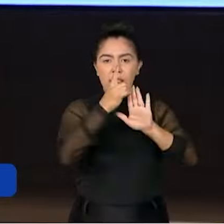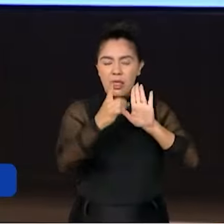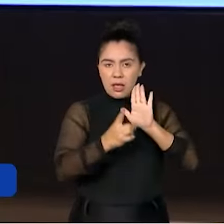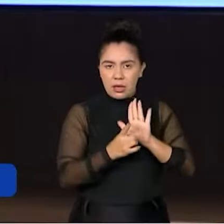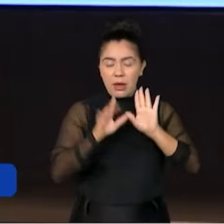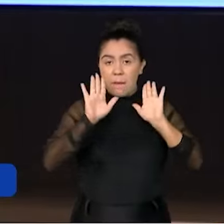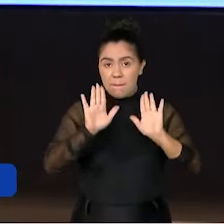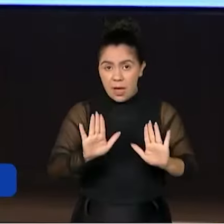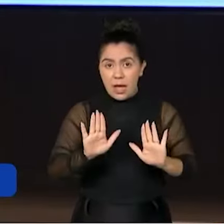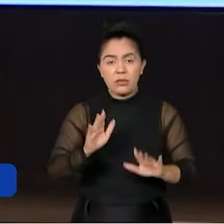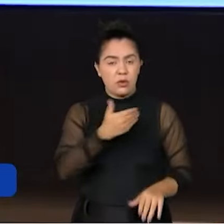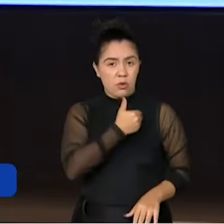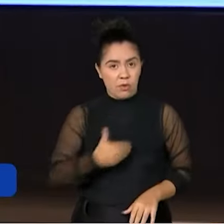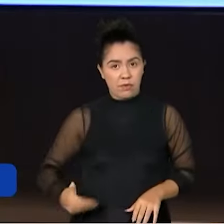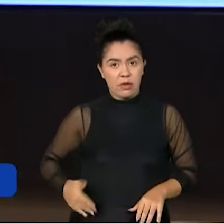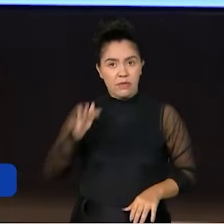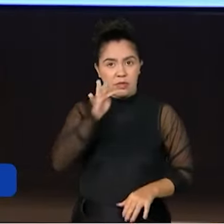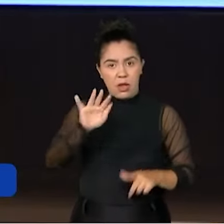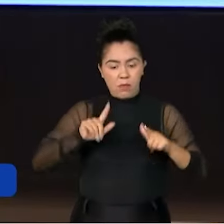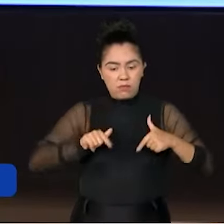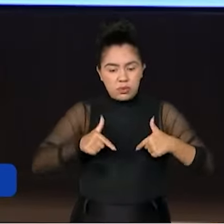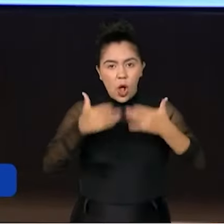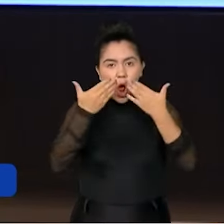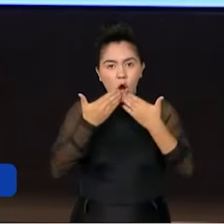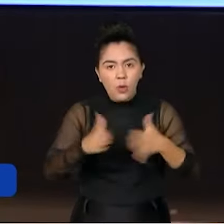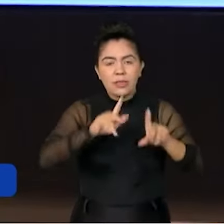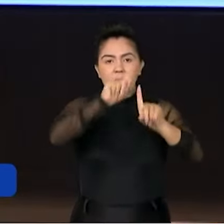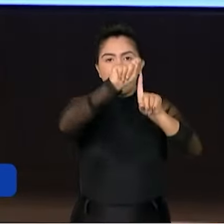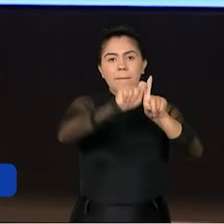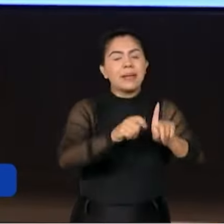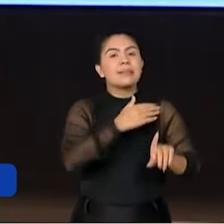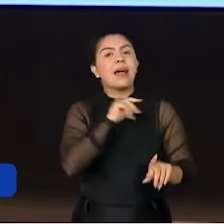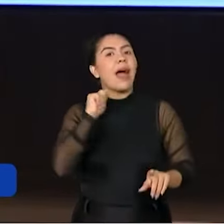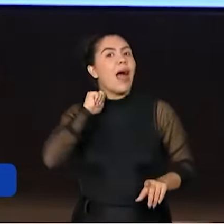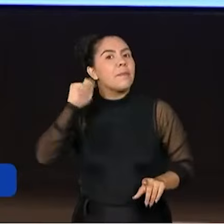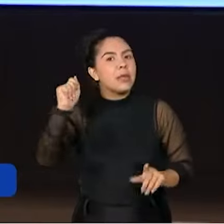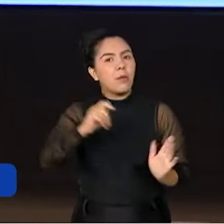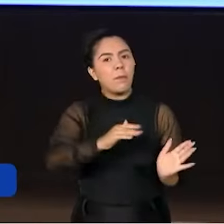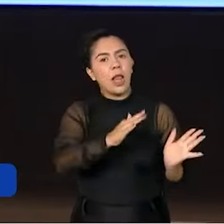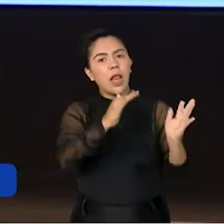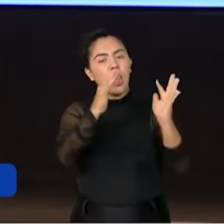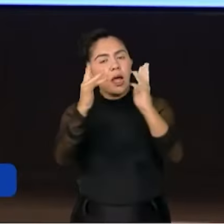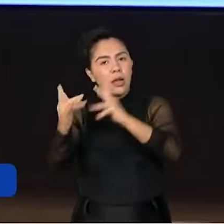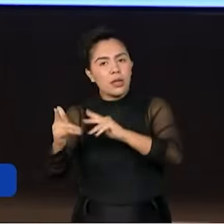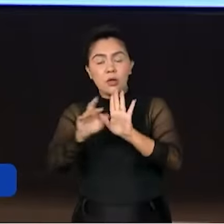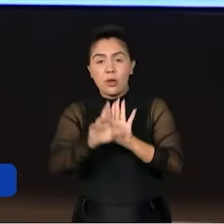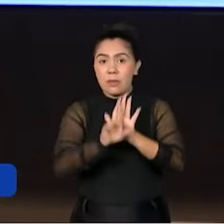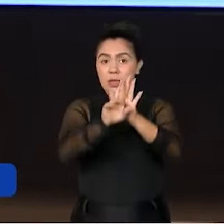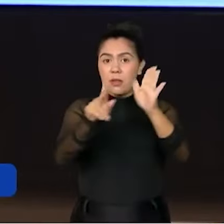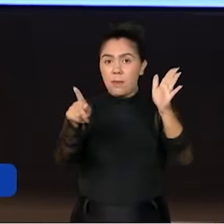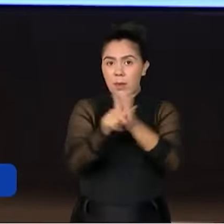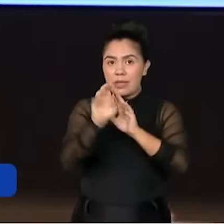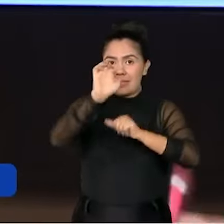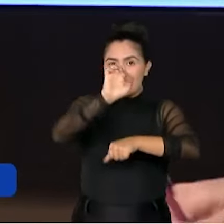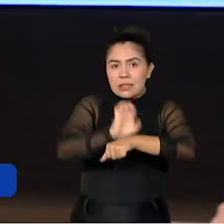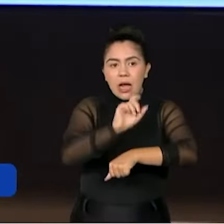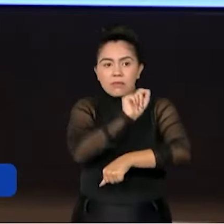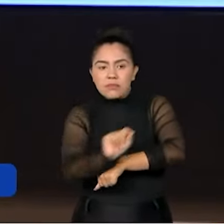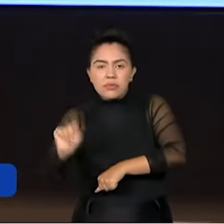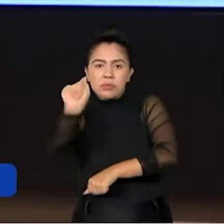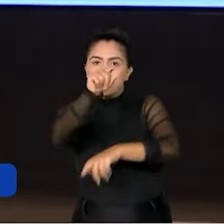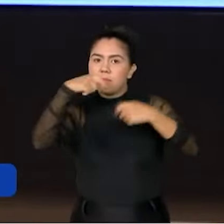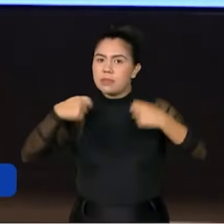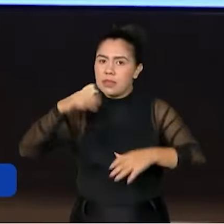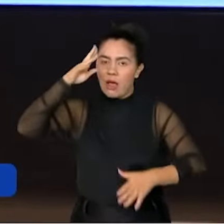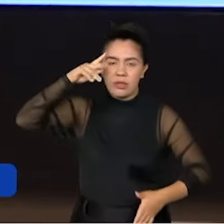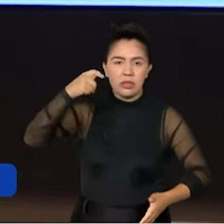do início desse ano, que os governos dos estados deveriam tomar medidas em relação ao uso do